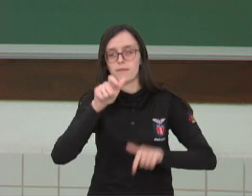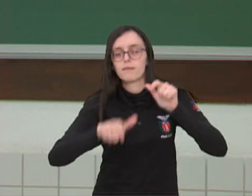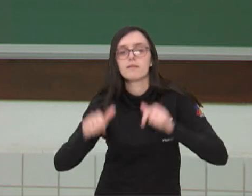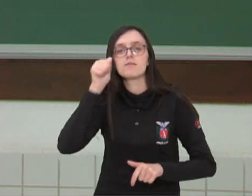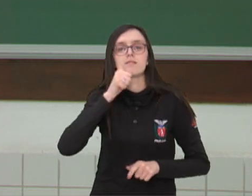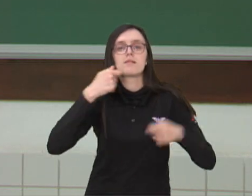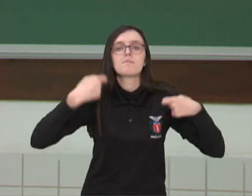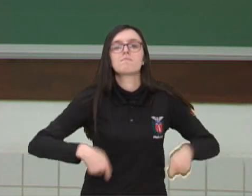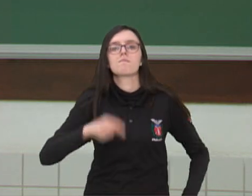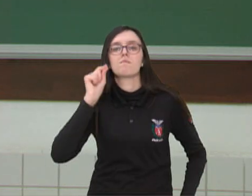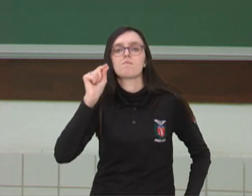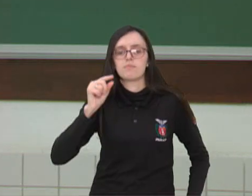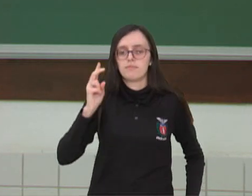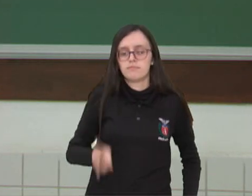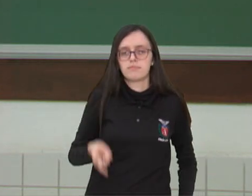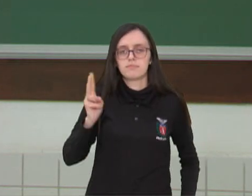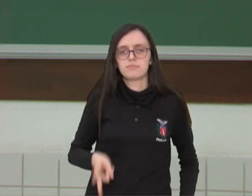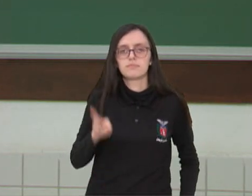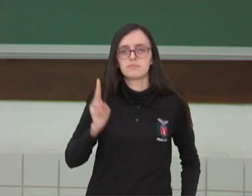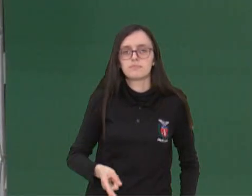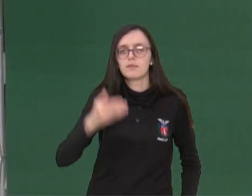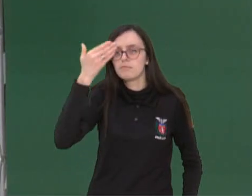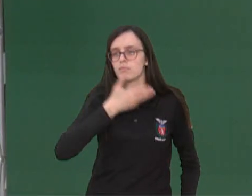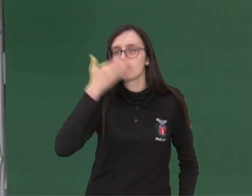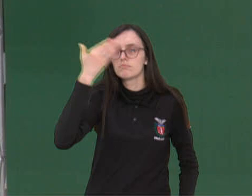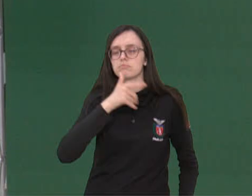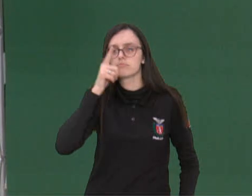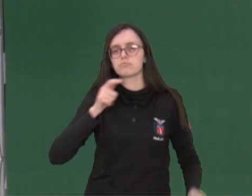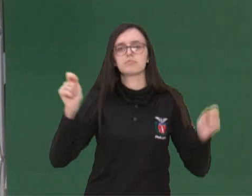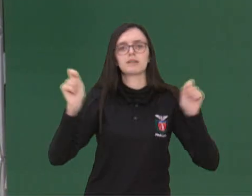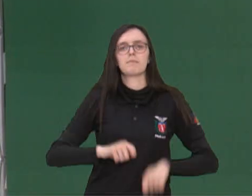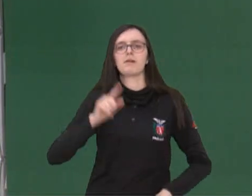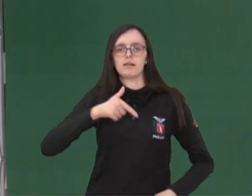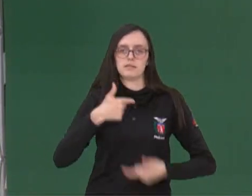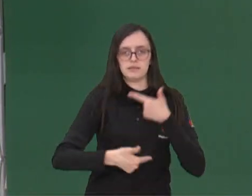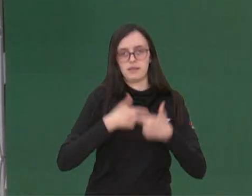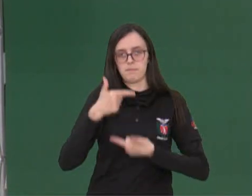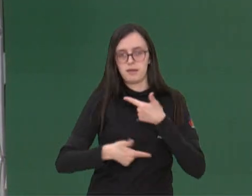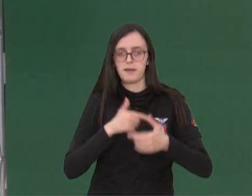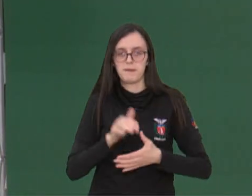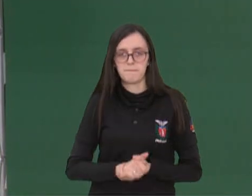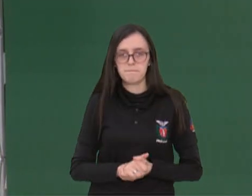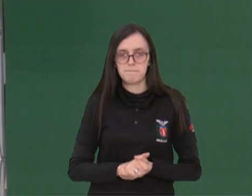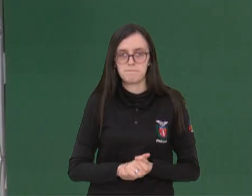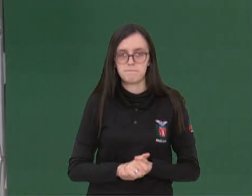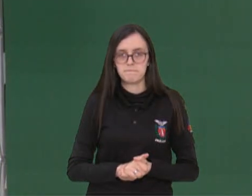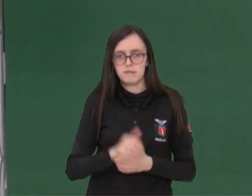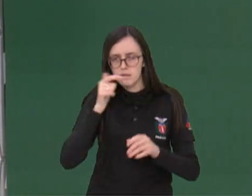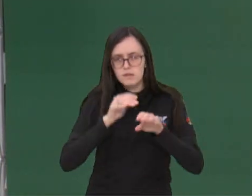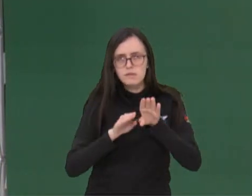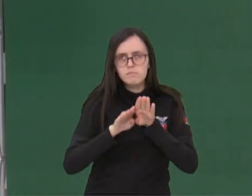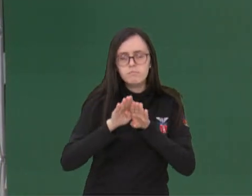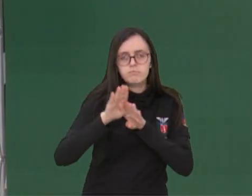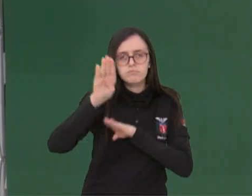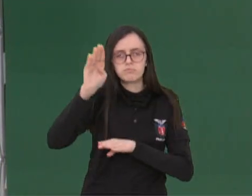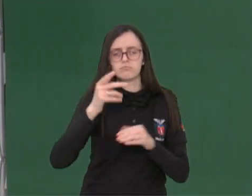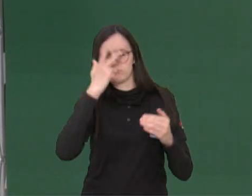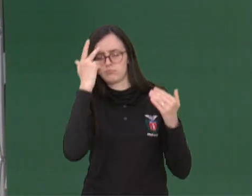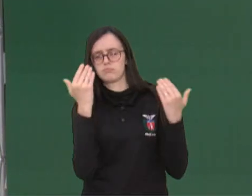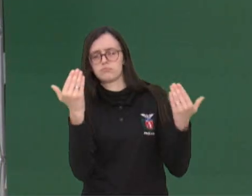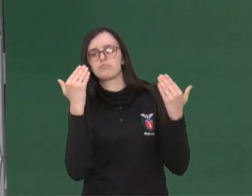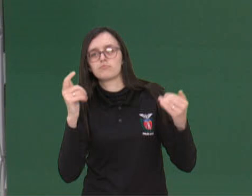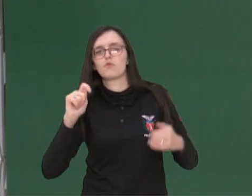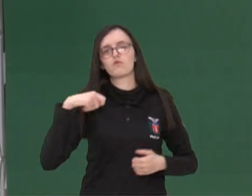devem estar constantemente provando a capacidade para trabalhar, superando a desconfiança sobre o